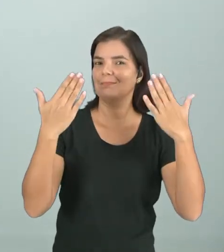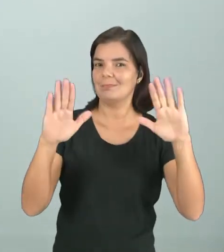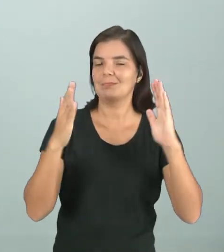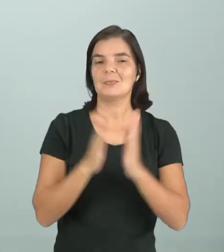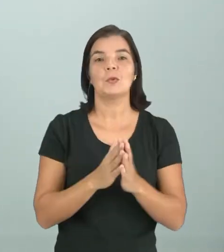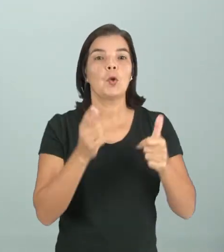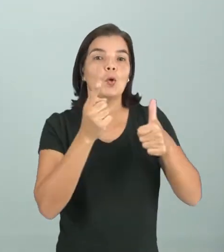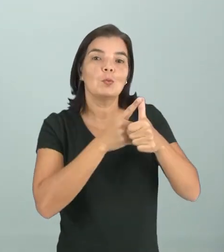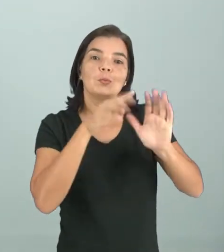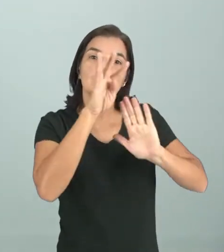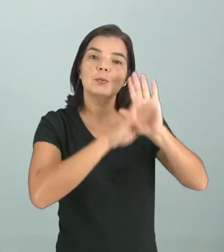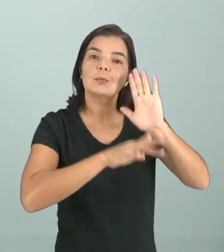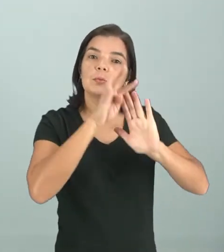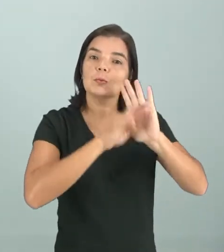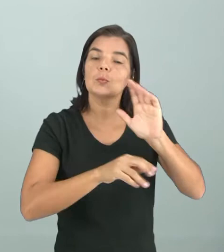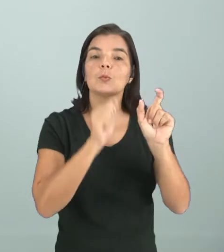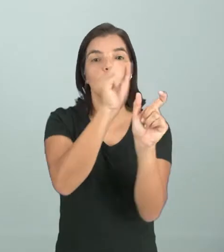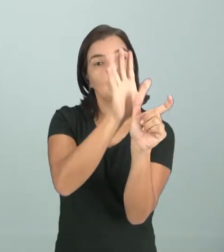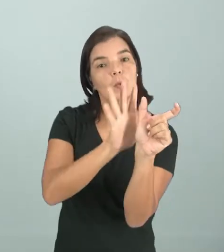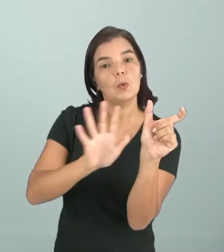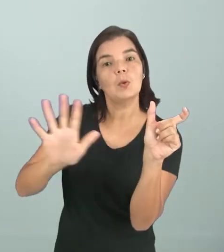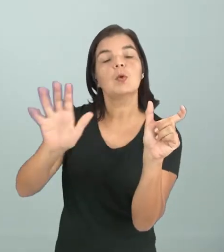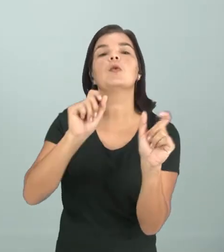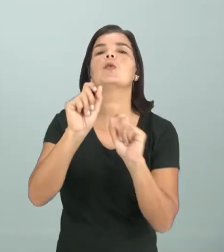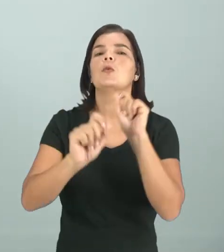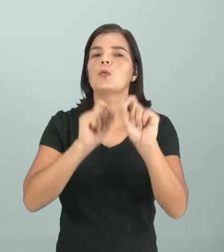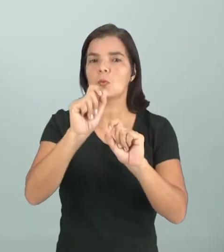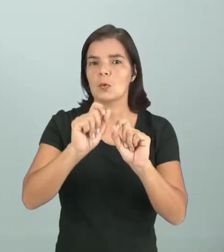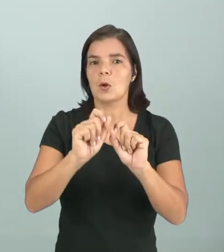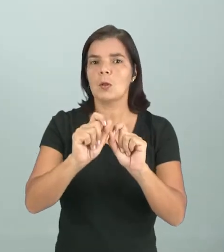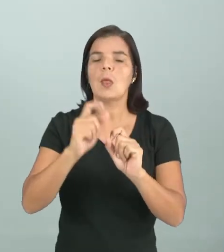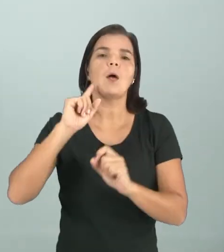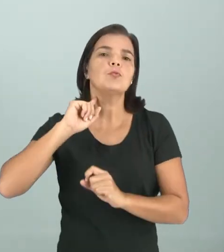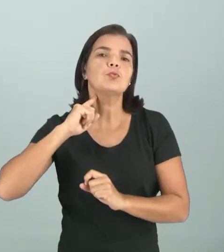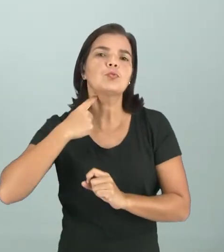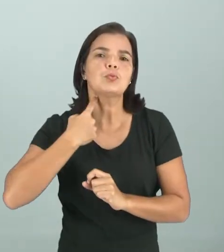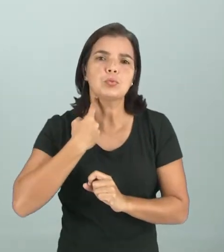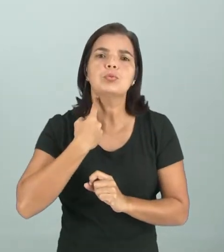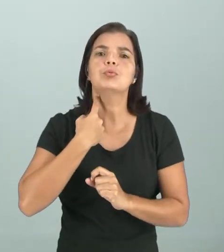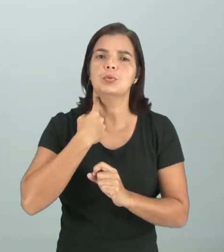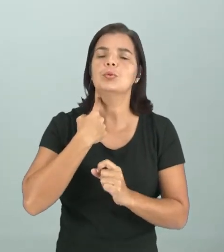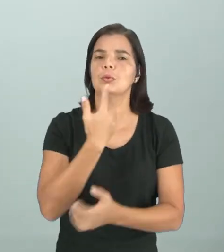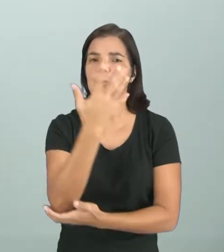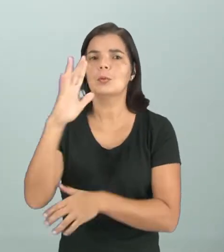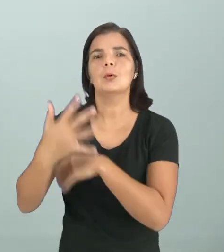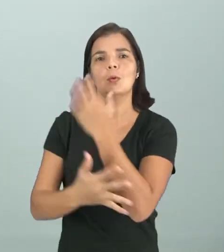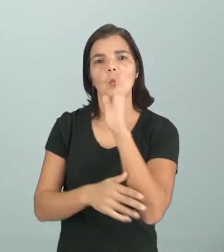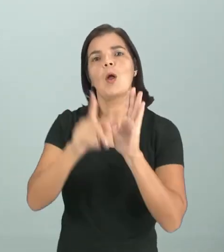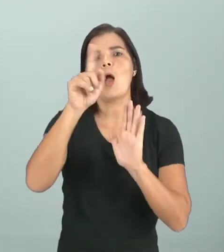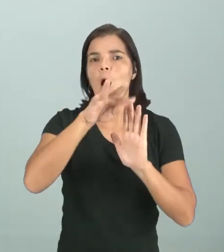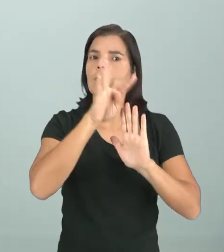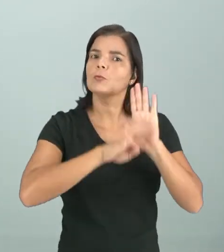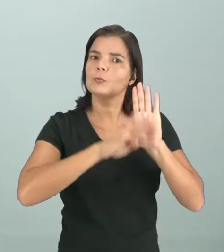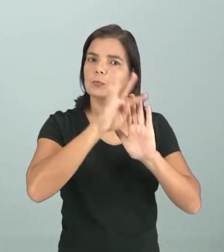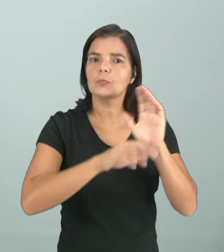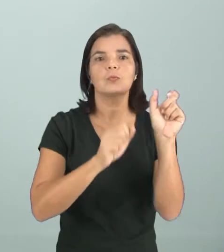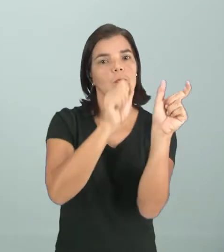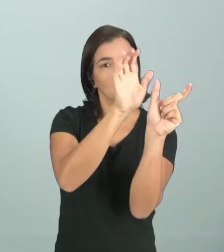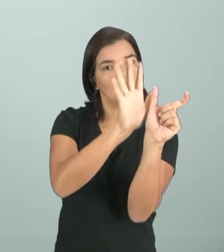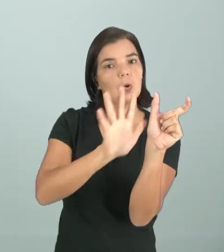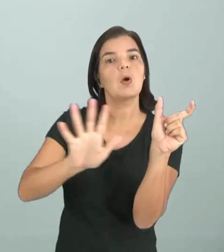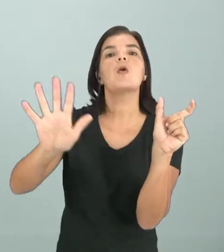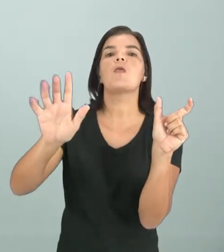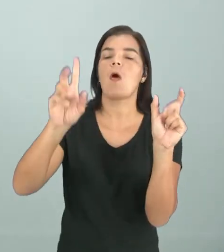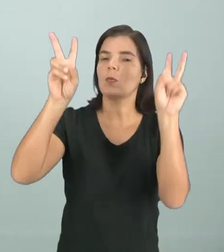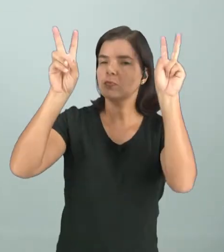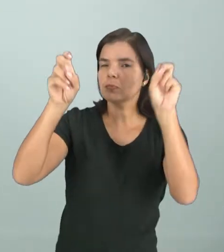nosso primeiro texto, que falava sobre aí a questão da poluição, ele realmente é um texto do gênero charge, fala